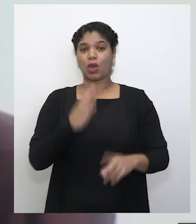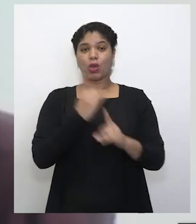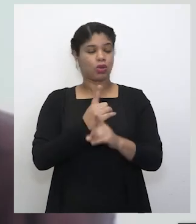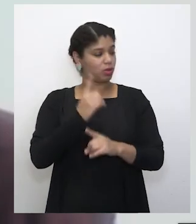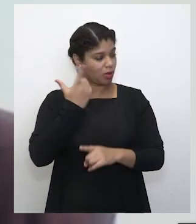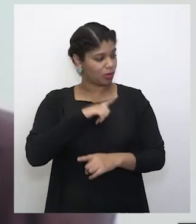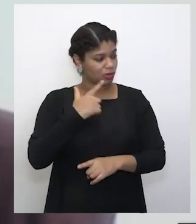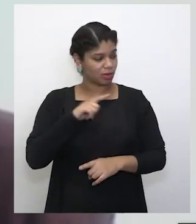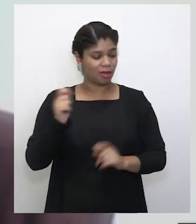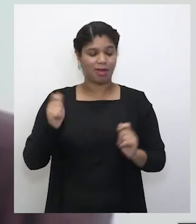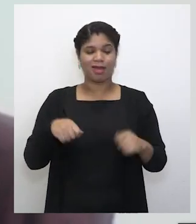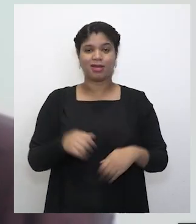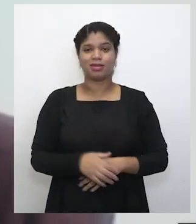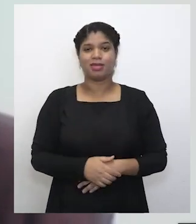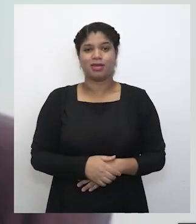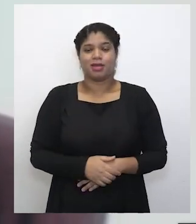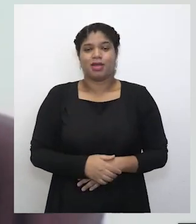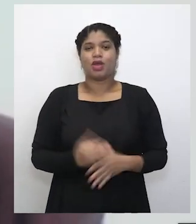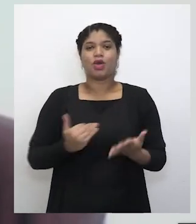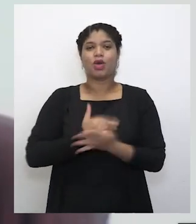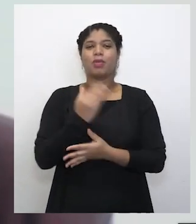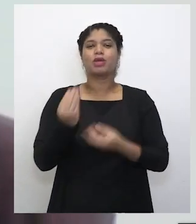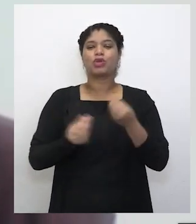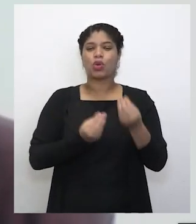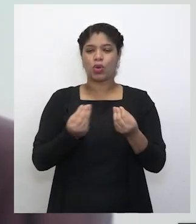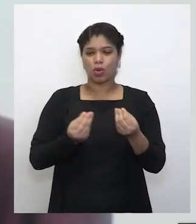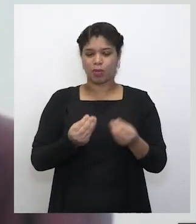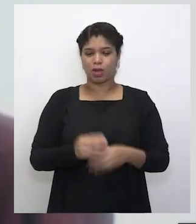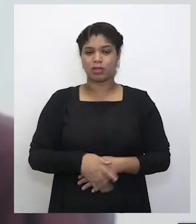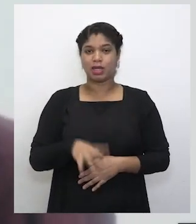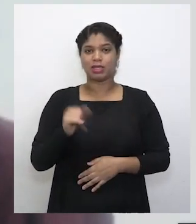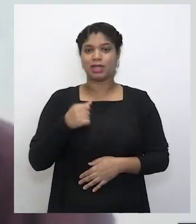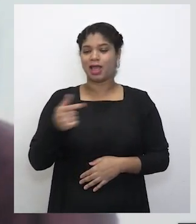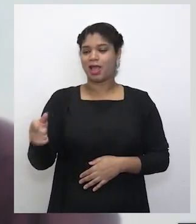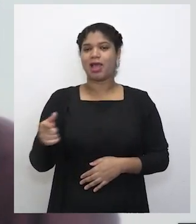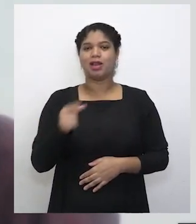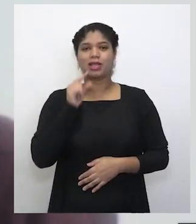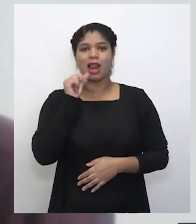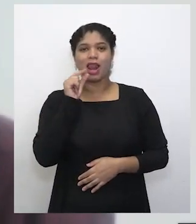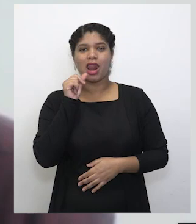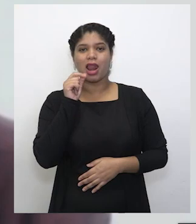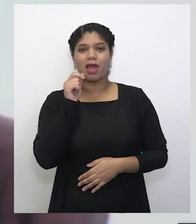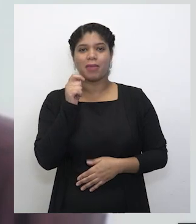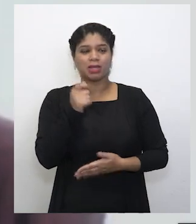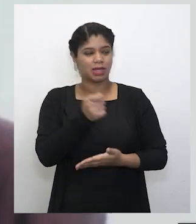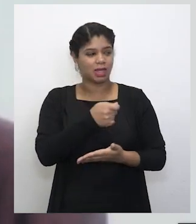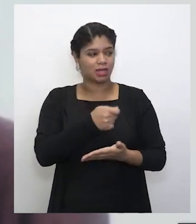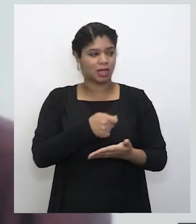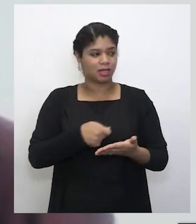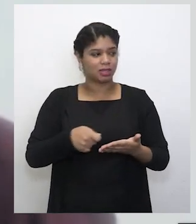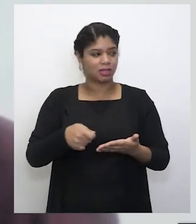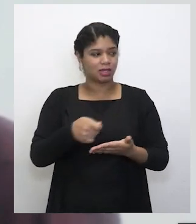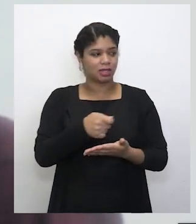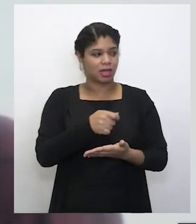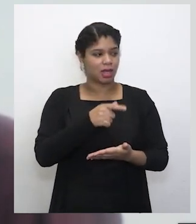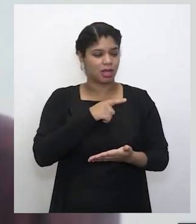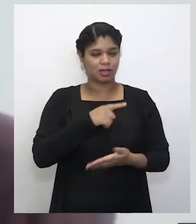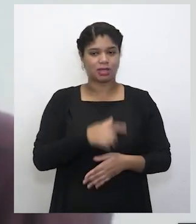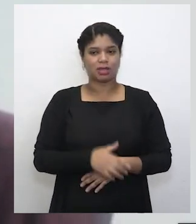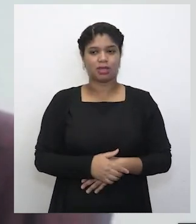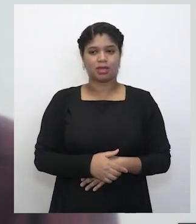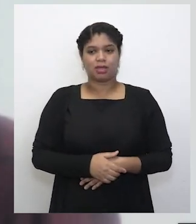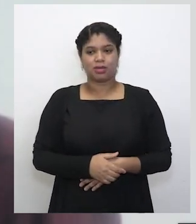inicia no instante em que elas pegam no lápis e desenham os seus escritos. É uma descoberta.